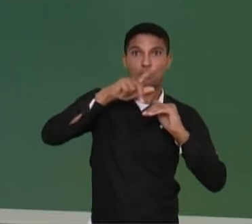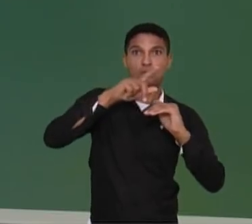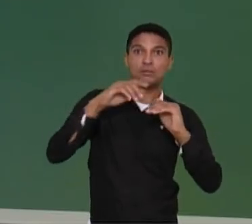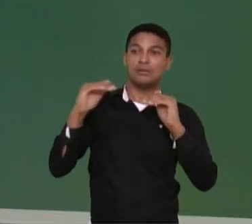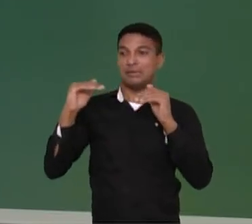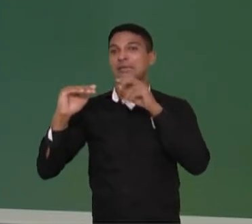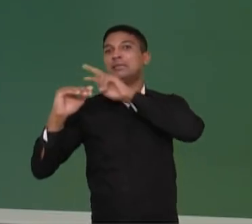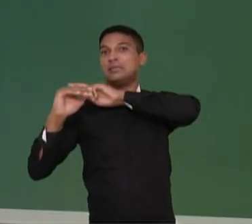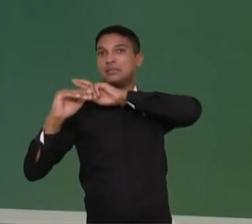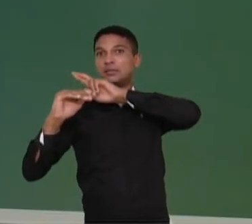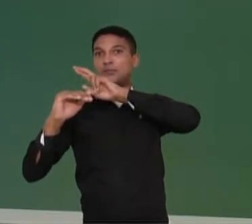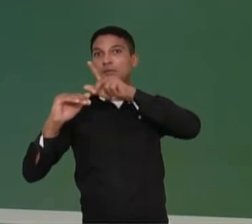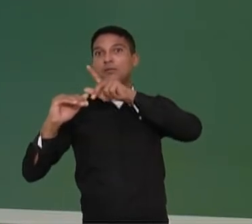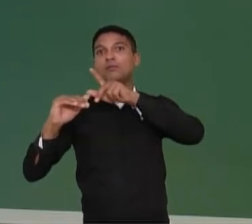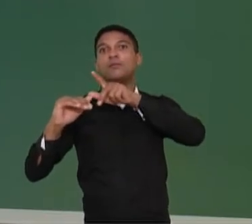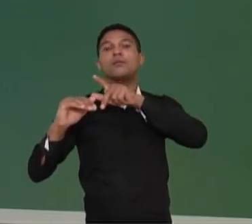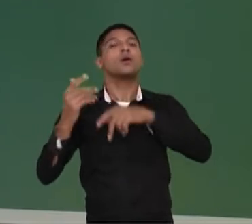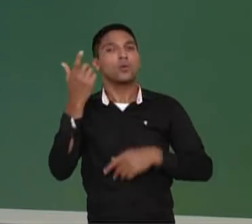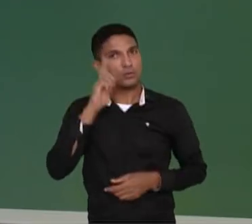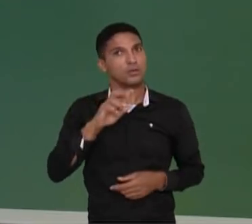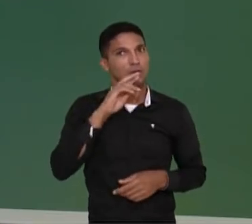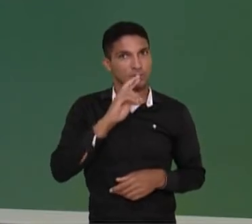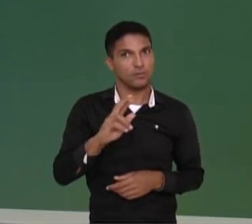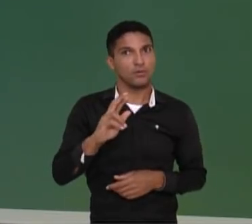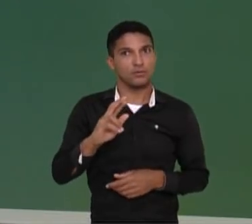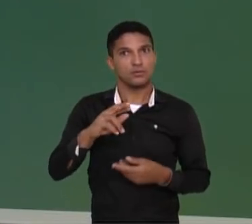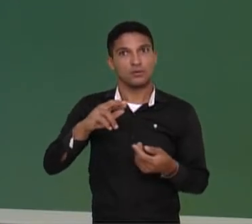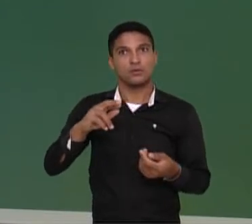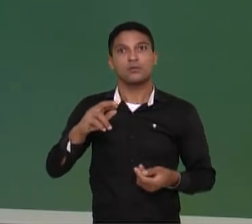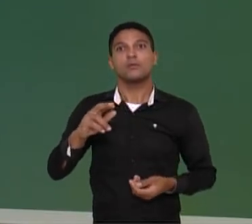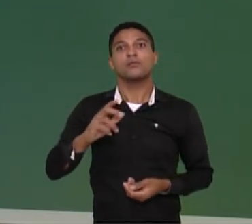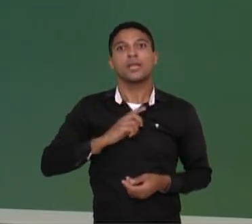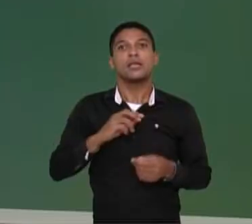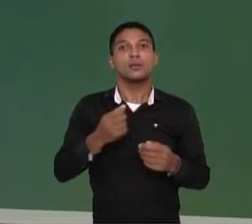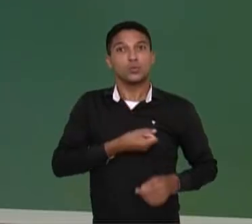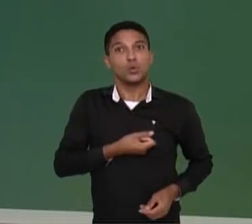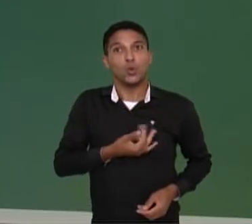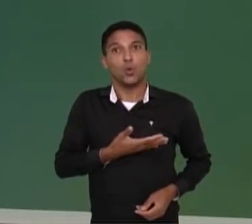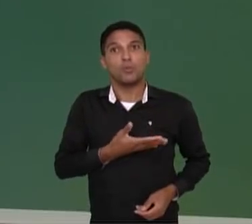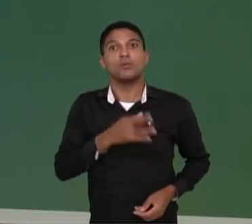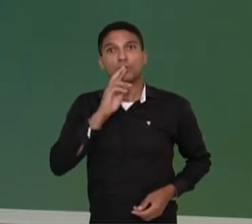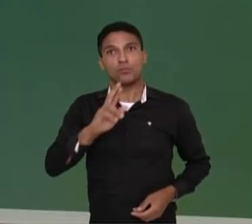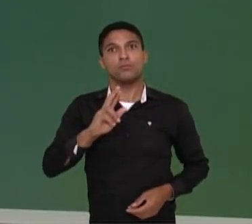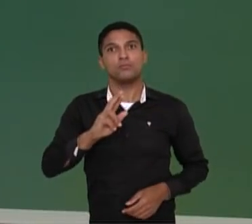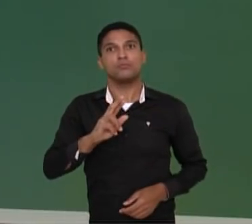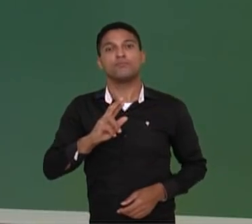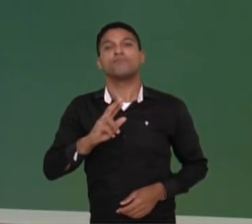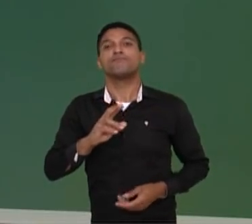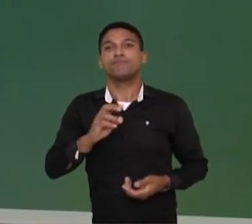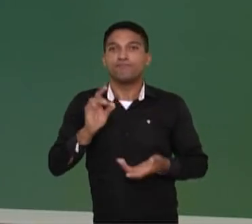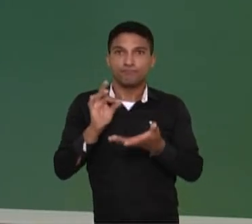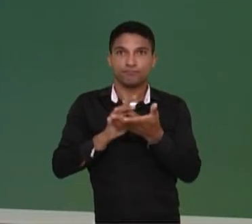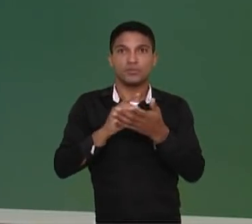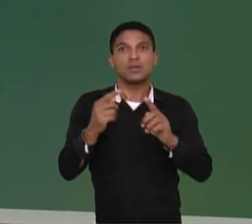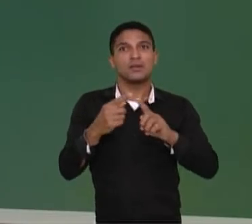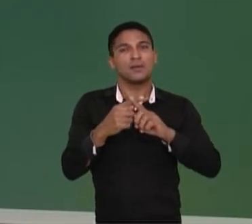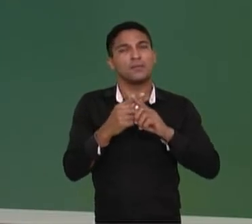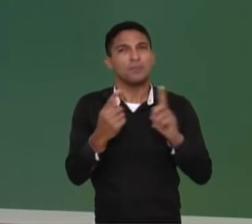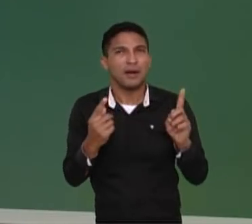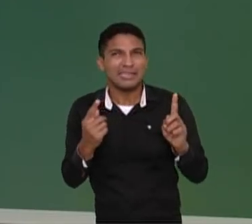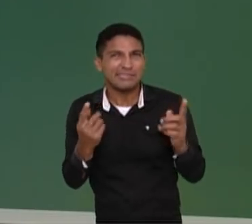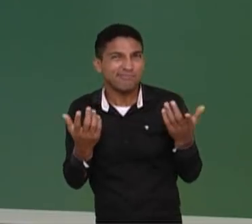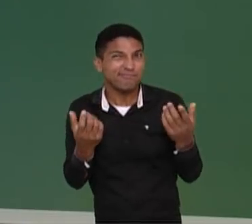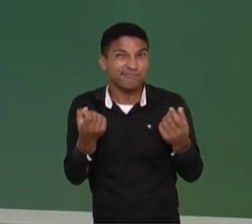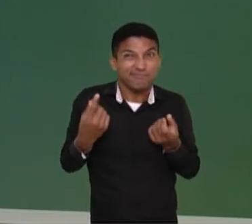que são verdadeiros, né? Mas eu não consigo causar para eles uma interpretação que eu gostaria. Né? Eu não vou